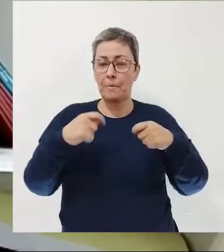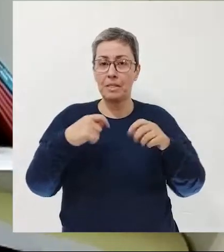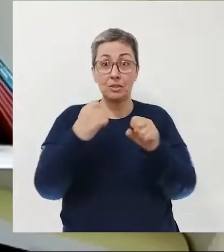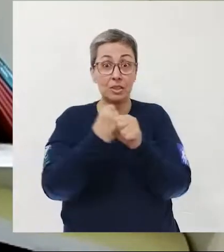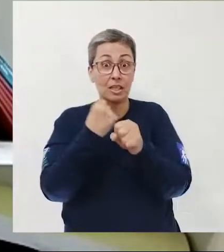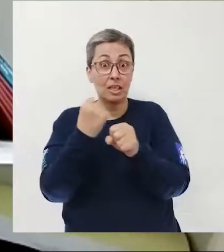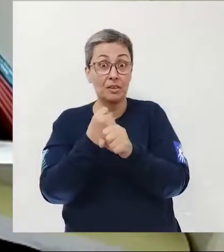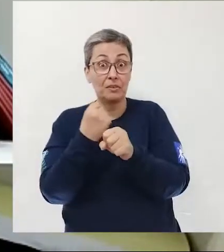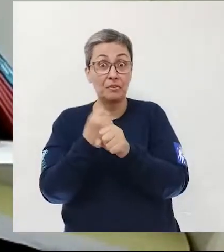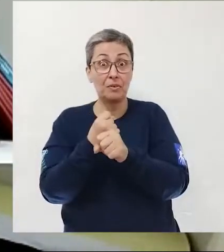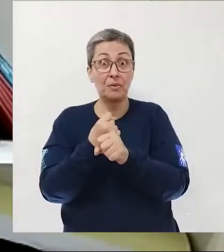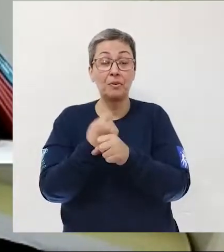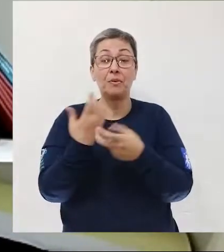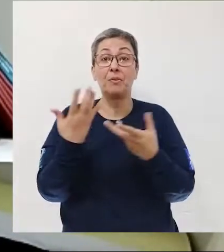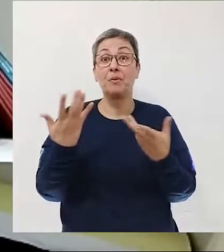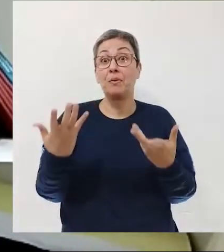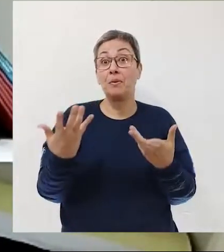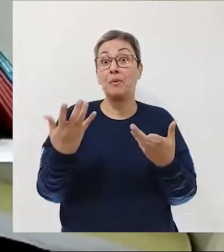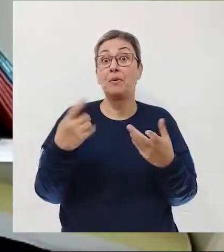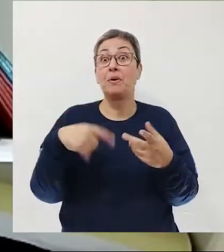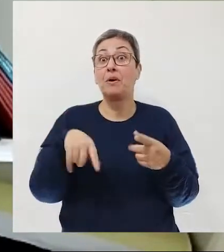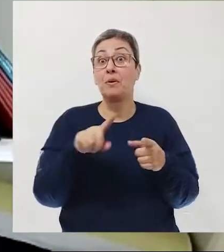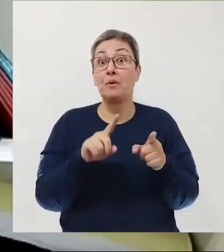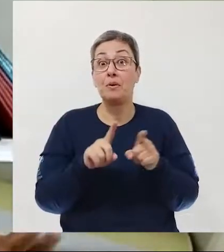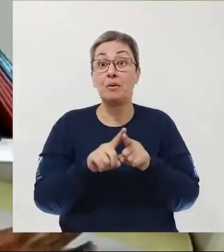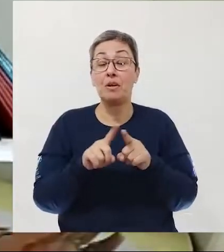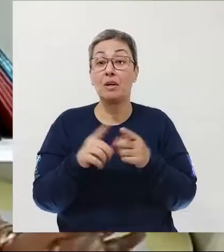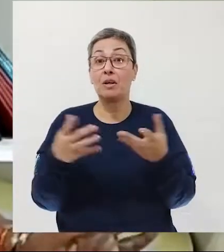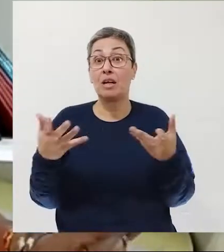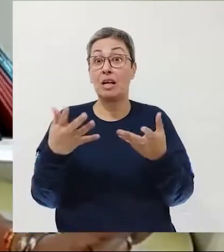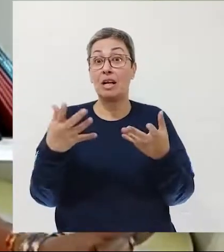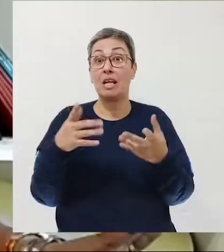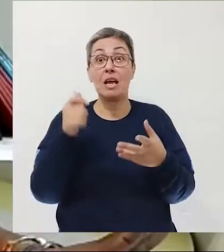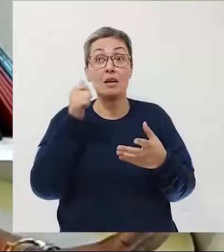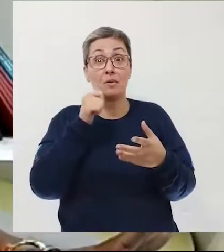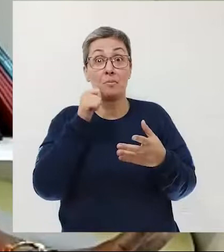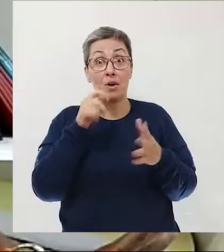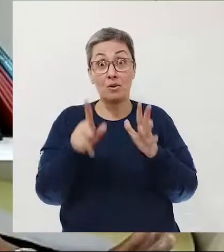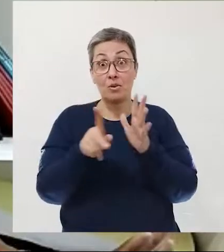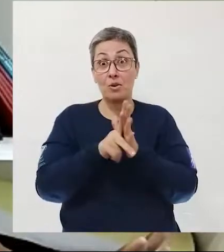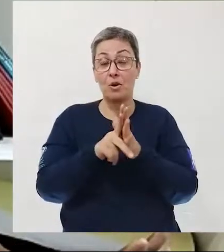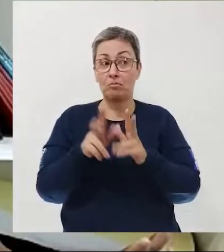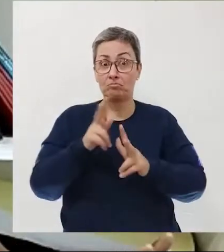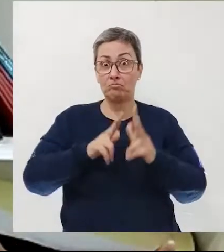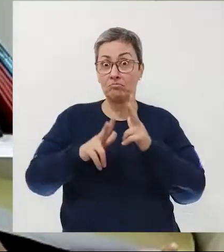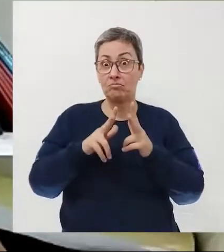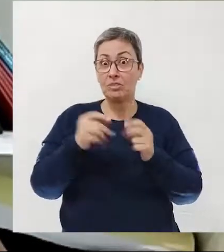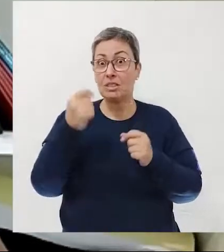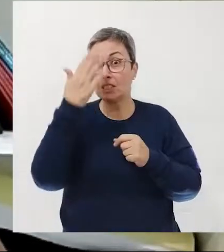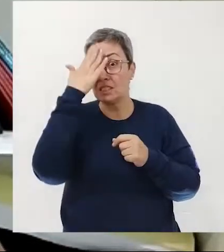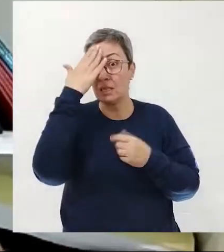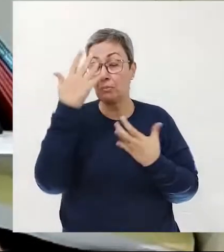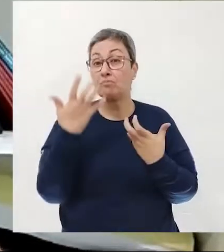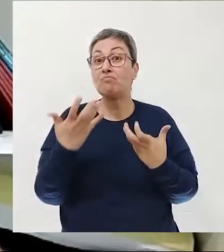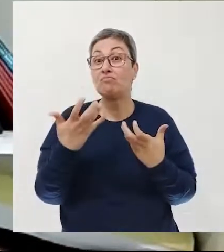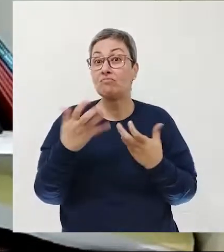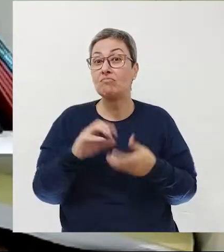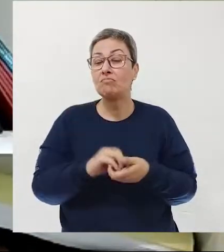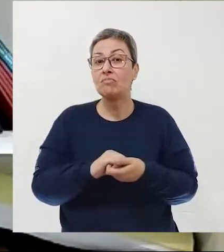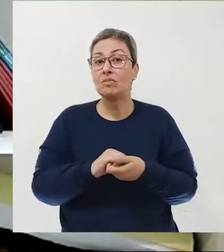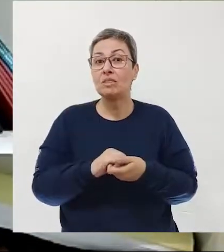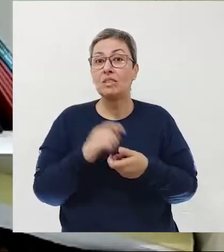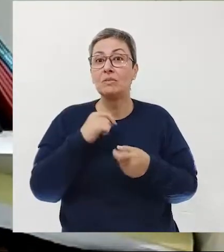ser reformada. E a dona da casa contou para mim, sabe o que ela quer nessa